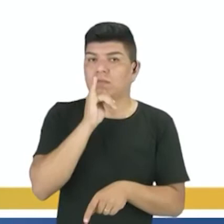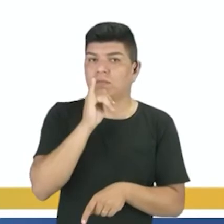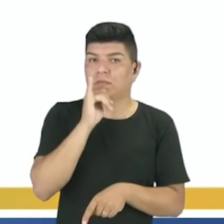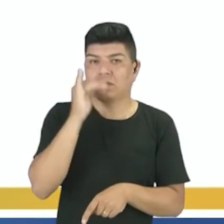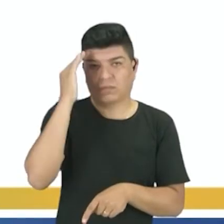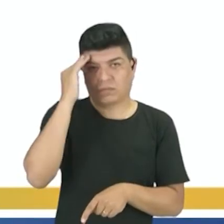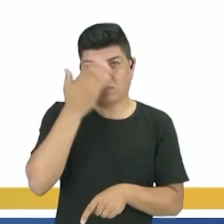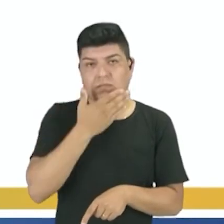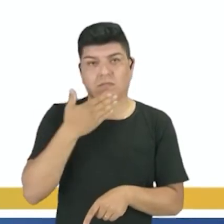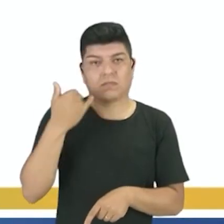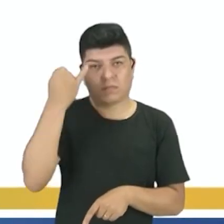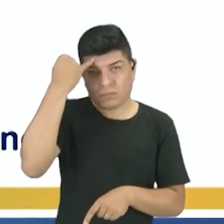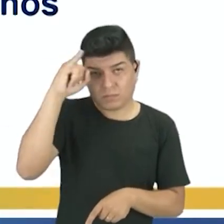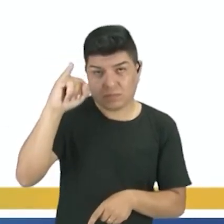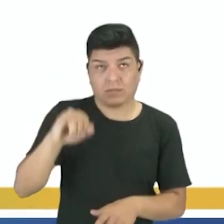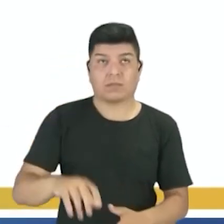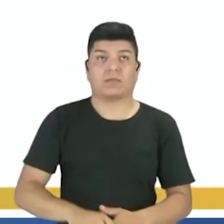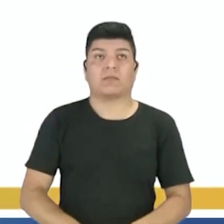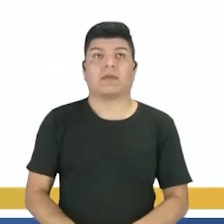você entender melhor essa ideia.